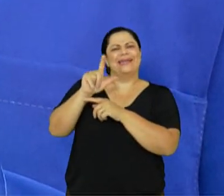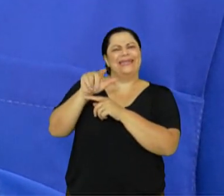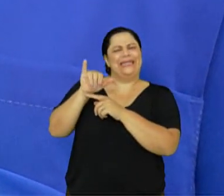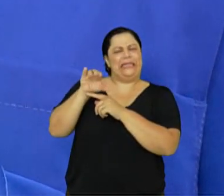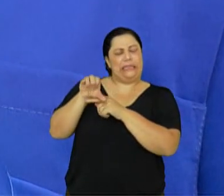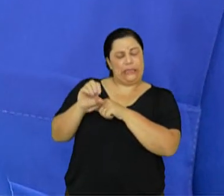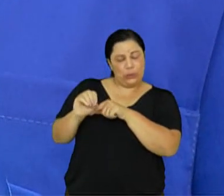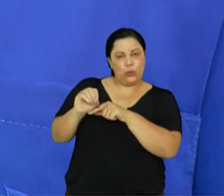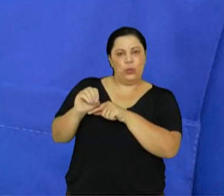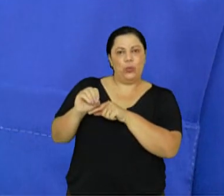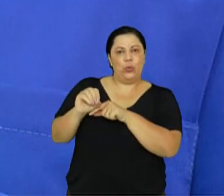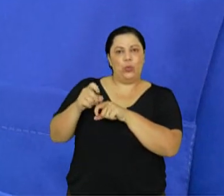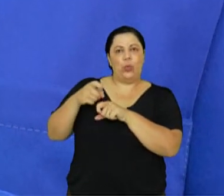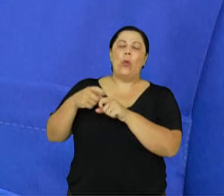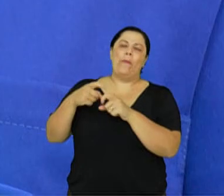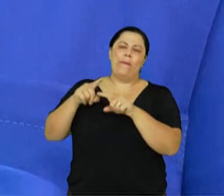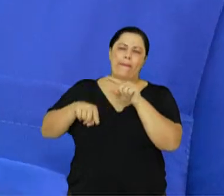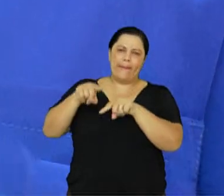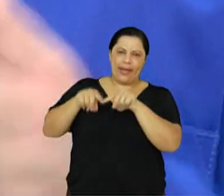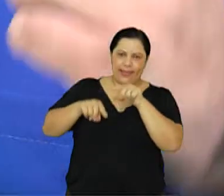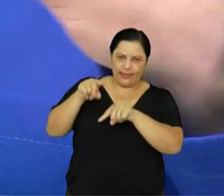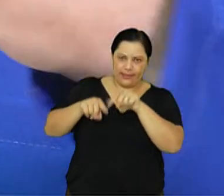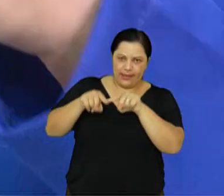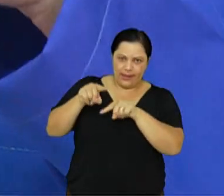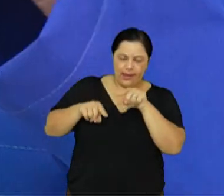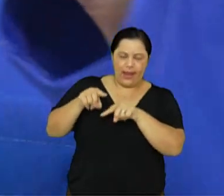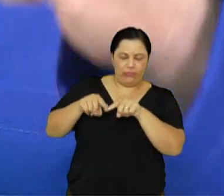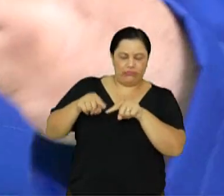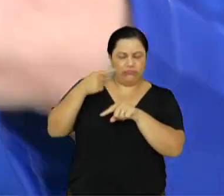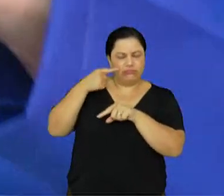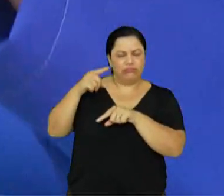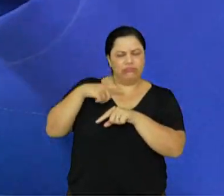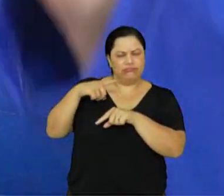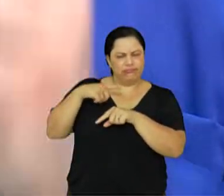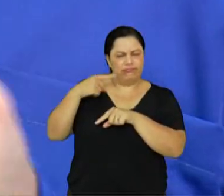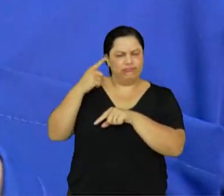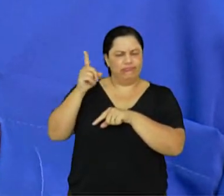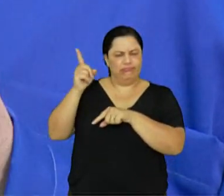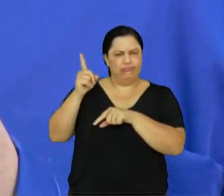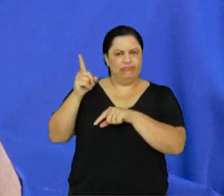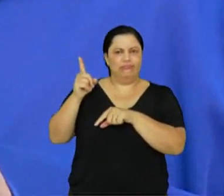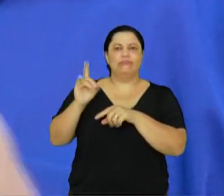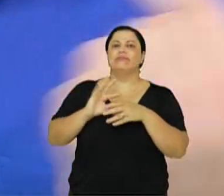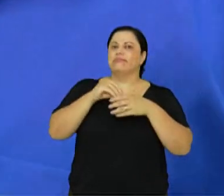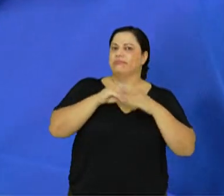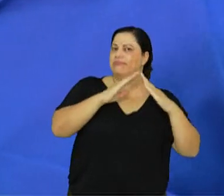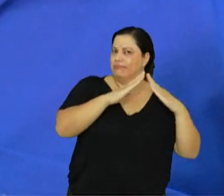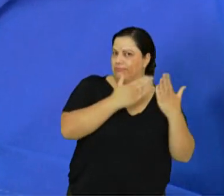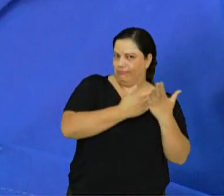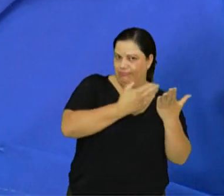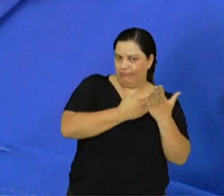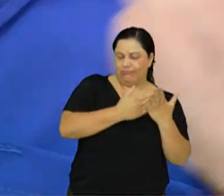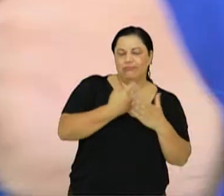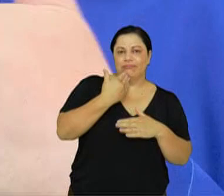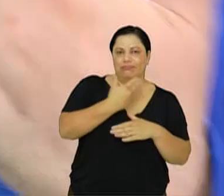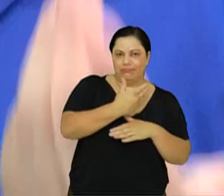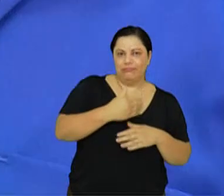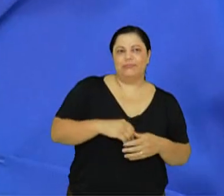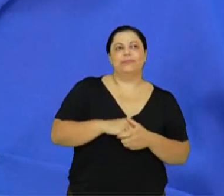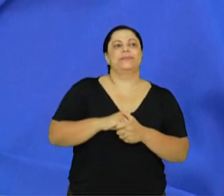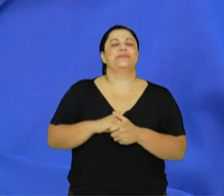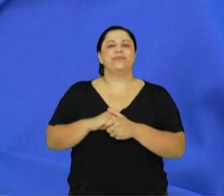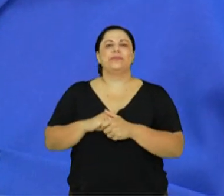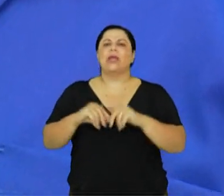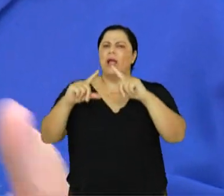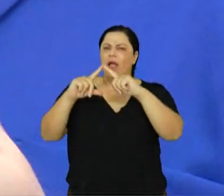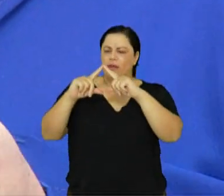que vocês voltarem, que eu tenho quase certeza que vocês devem ter esses sólidos aqui. Então, aqui nós temos exatamente a pirâmide, claro que